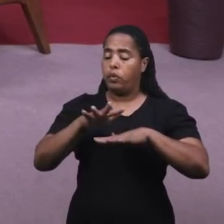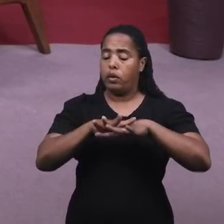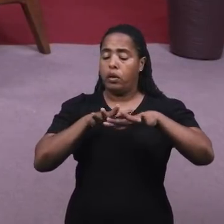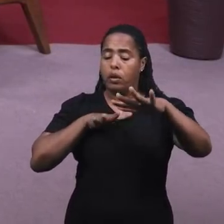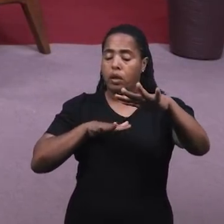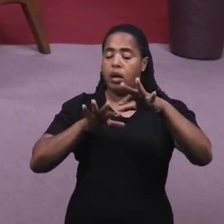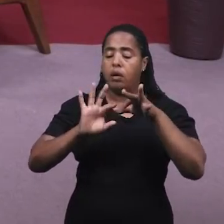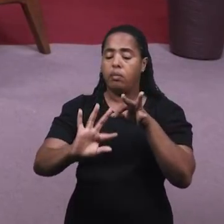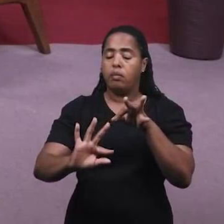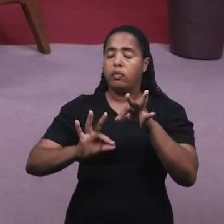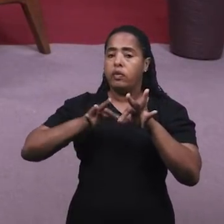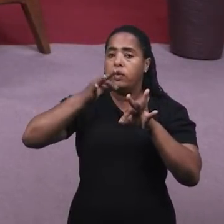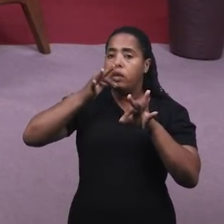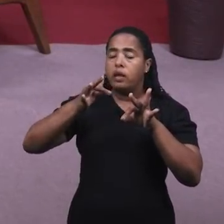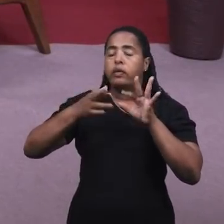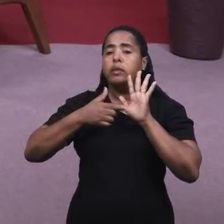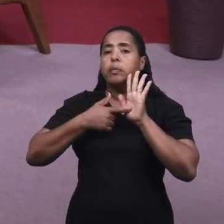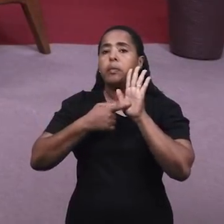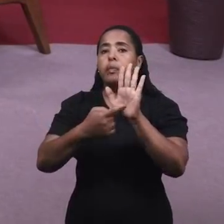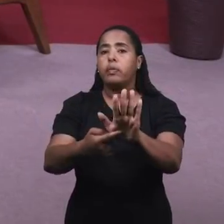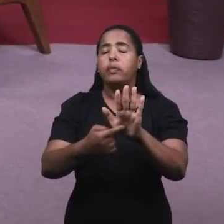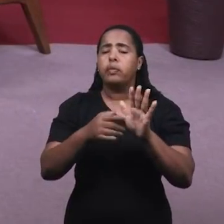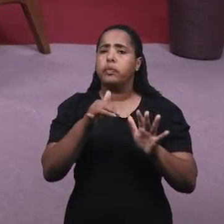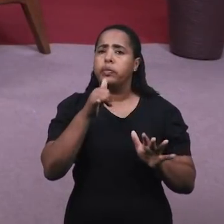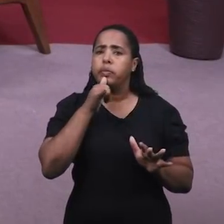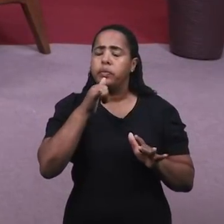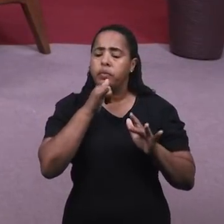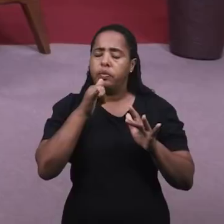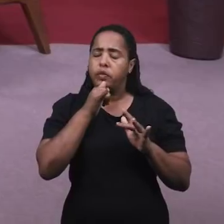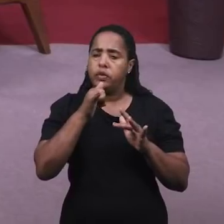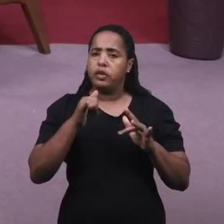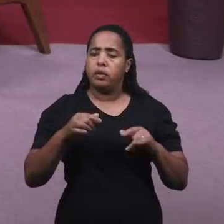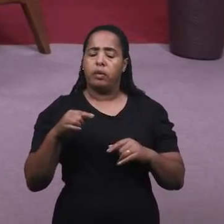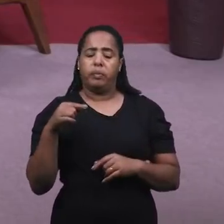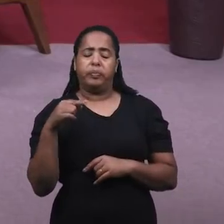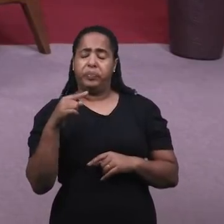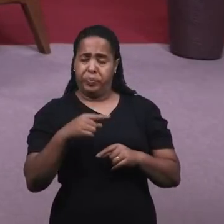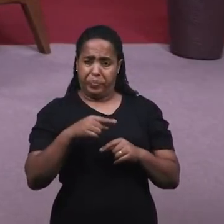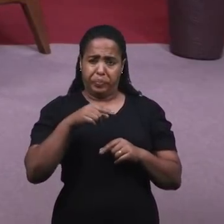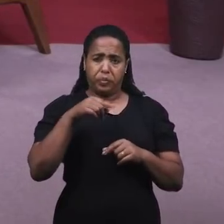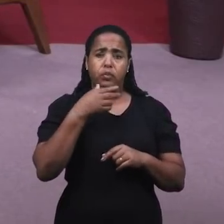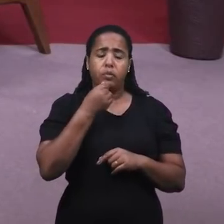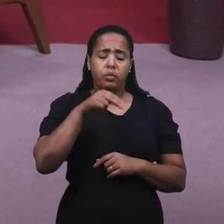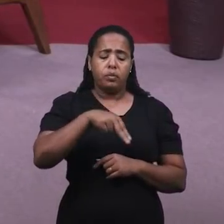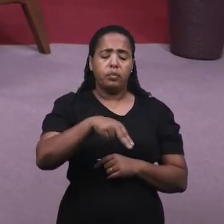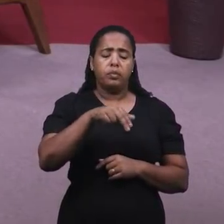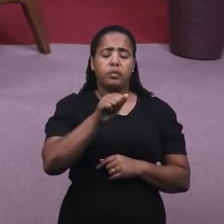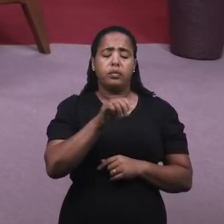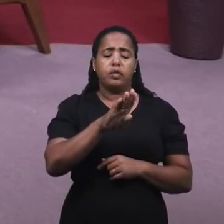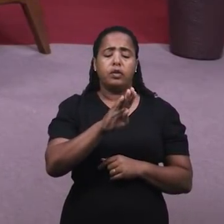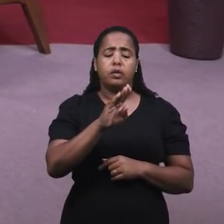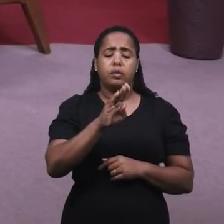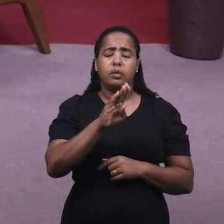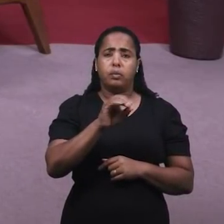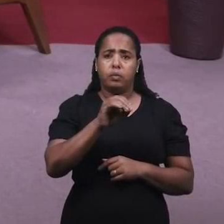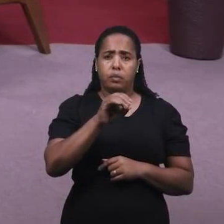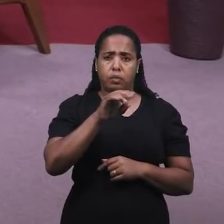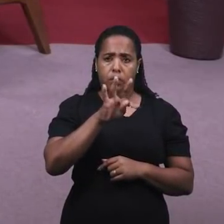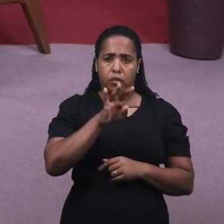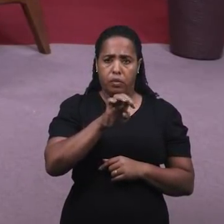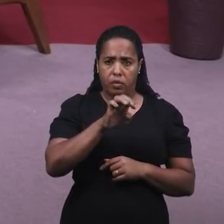esse exemplo, mostrar que aquilo que Nabote fez séculos antes de Jesus era